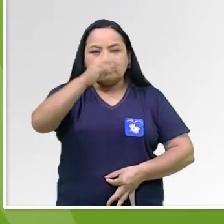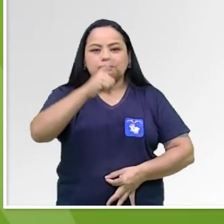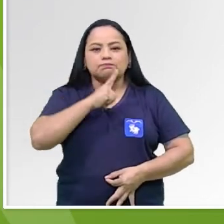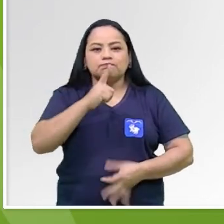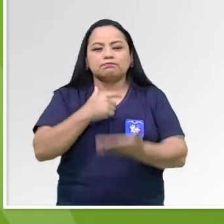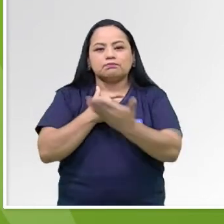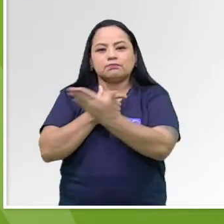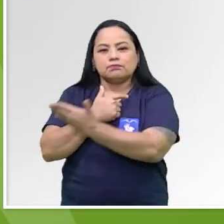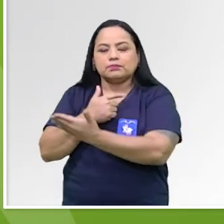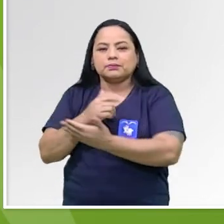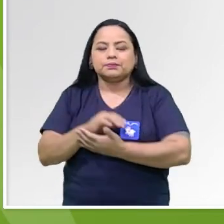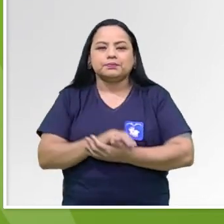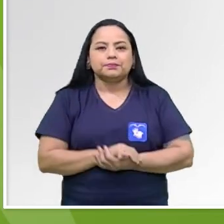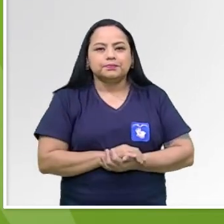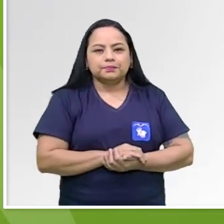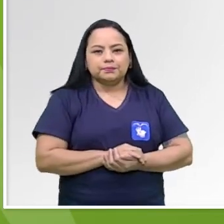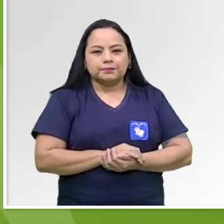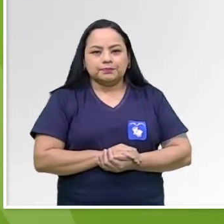cordão